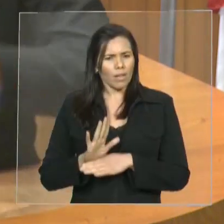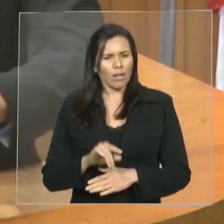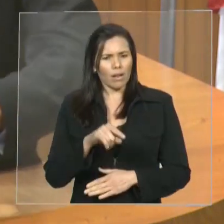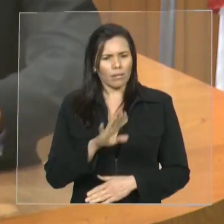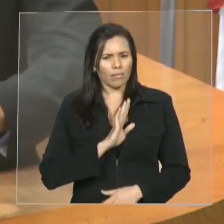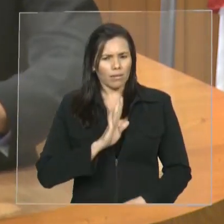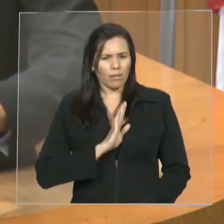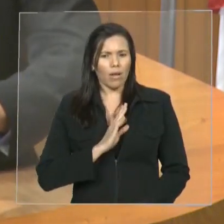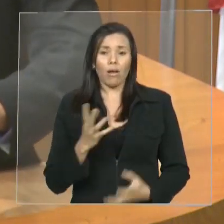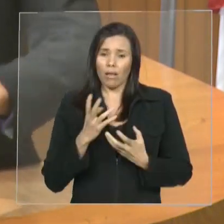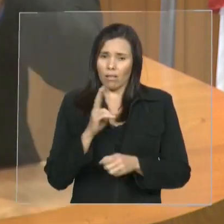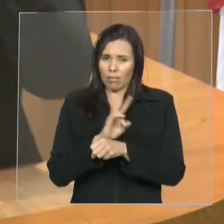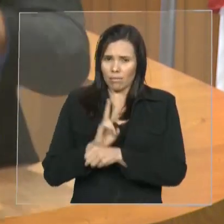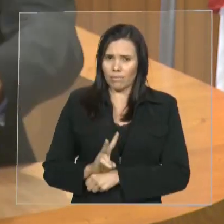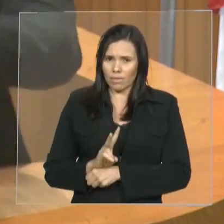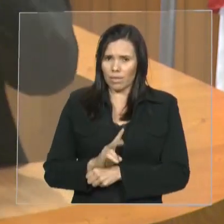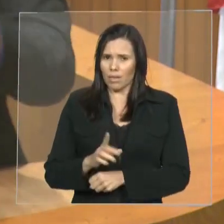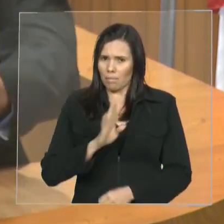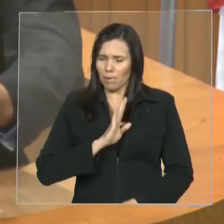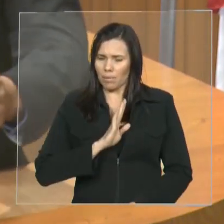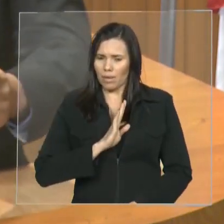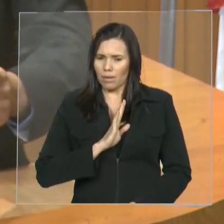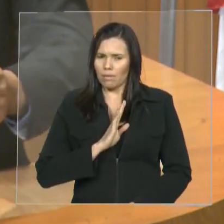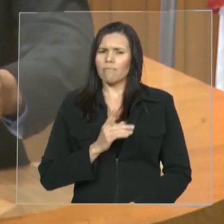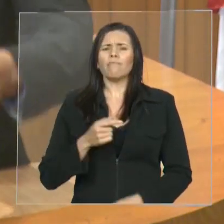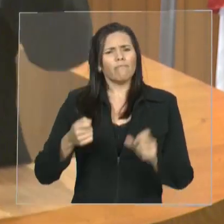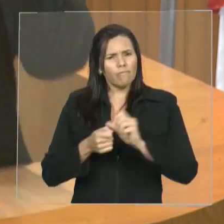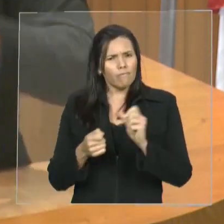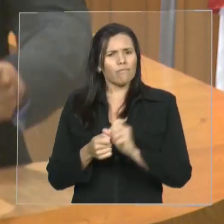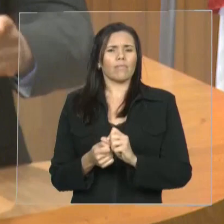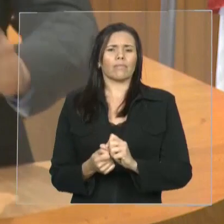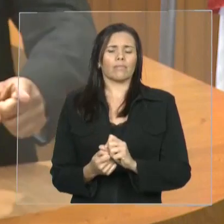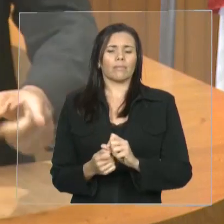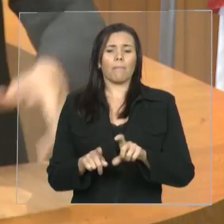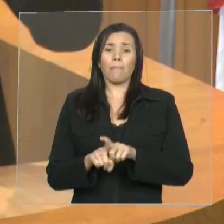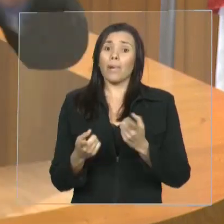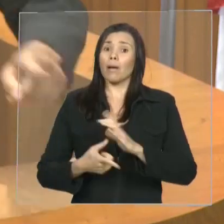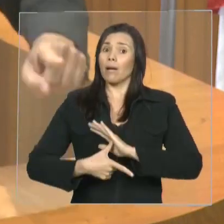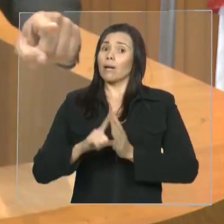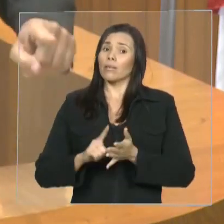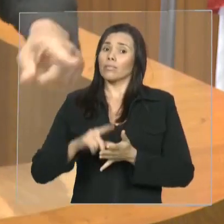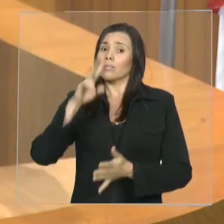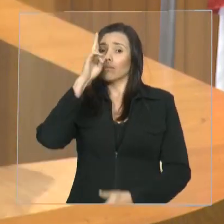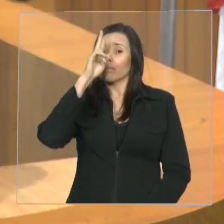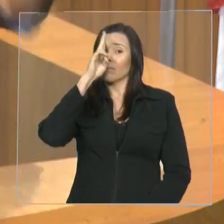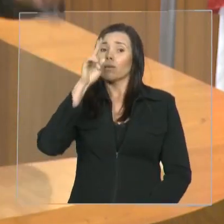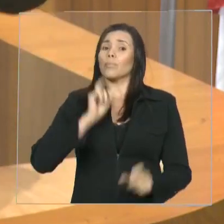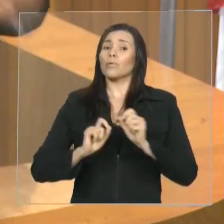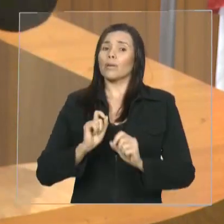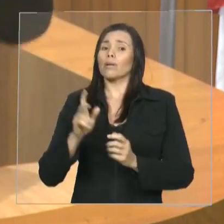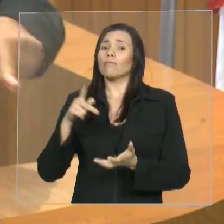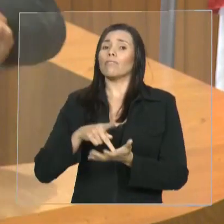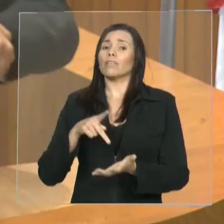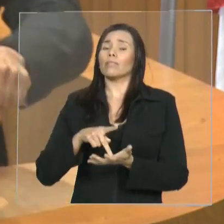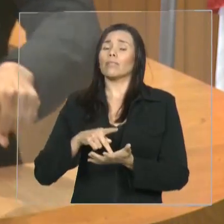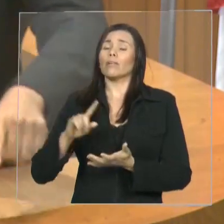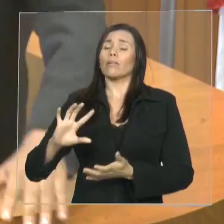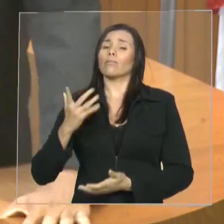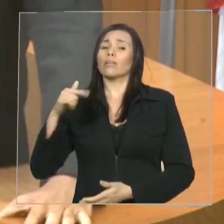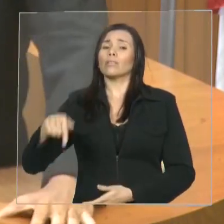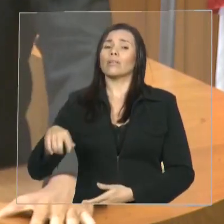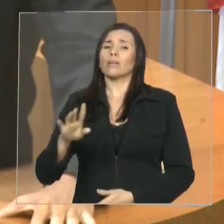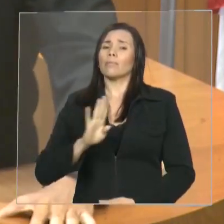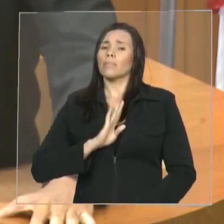Quer defender? Quer justificar? Faça. Mas antes de qualquer coisa, lembre-se da verdadeira situação que o povo de Bacabal